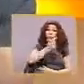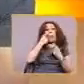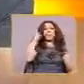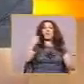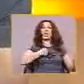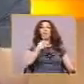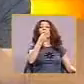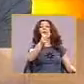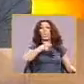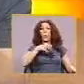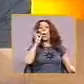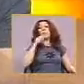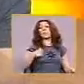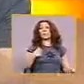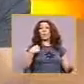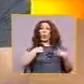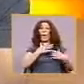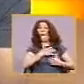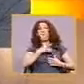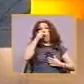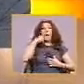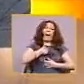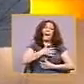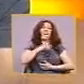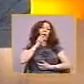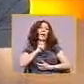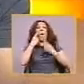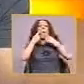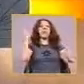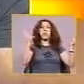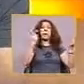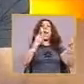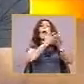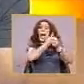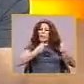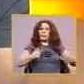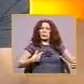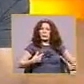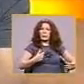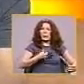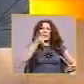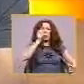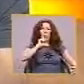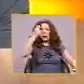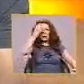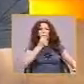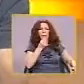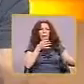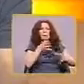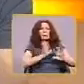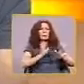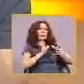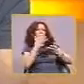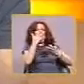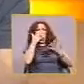e afirmar num tribunal a sua homossexualidade. E isso é um passo que muitas pessoas ainda não estão dispostas a dar. Portanto, o que acontece é